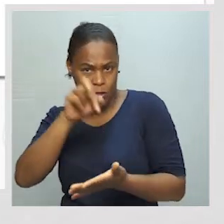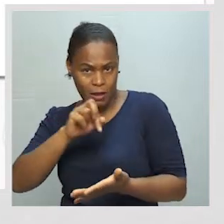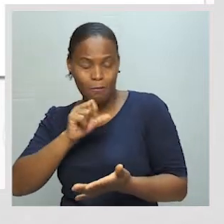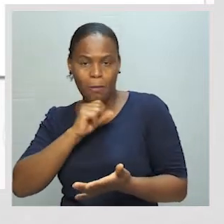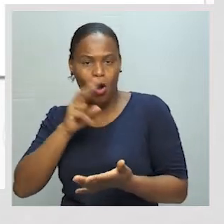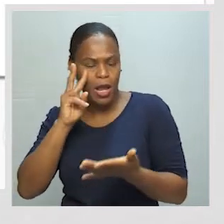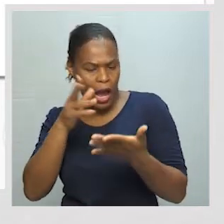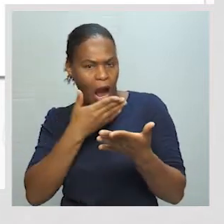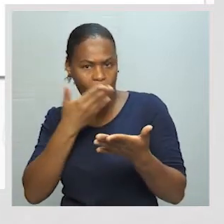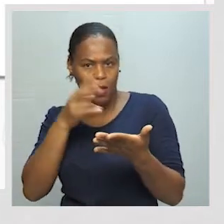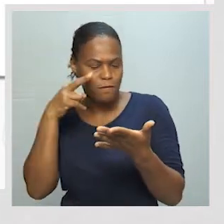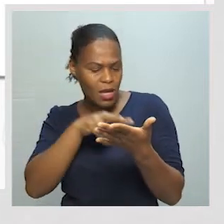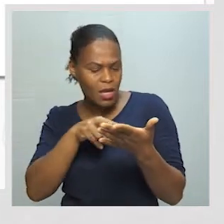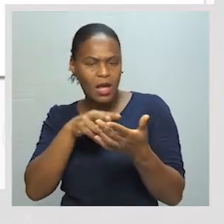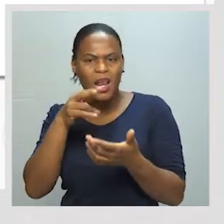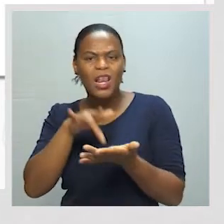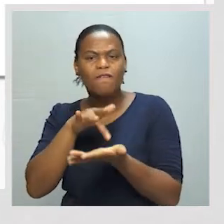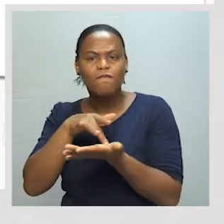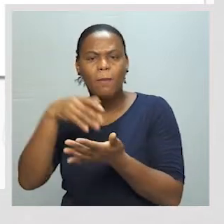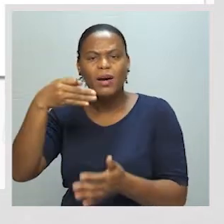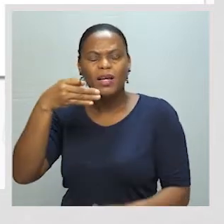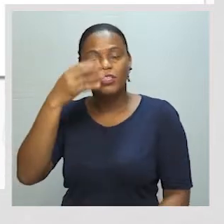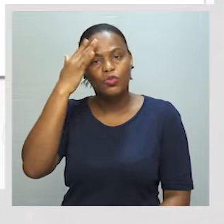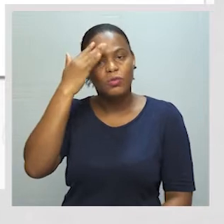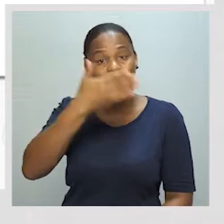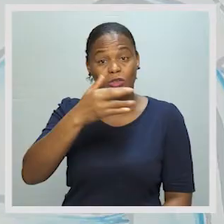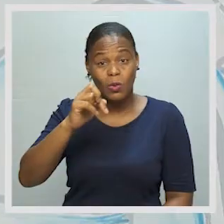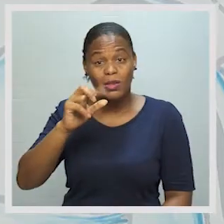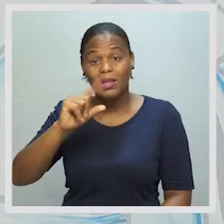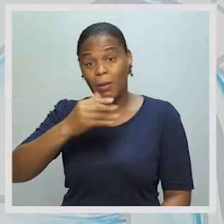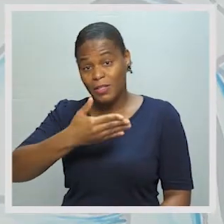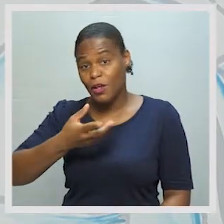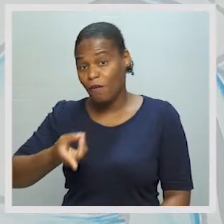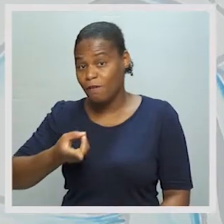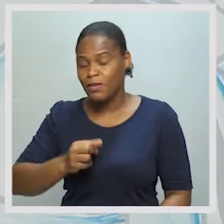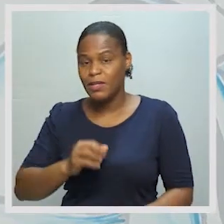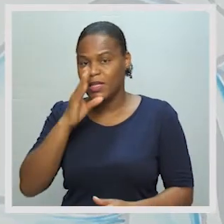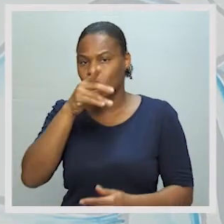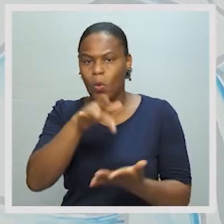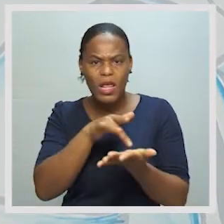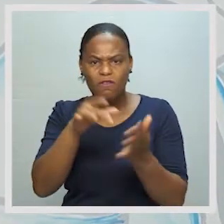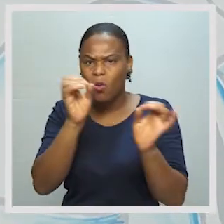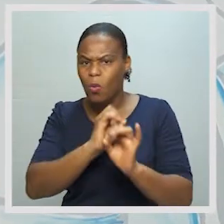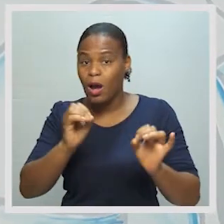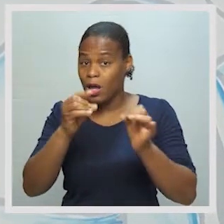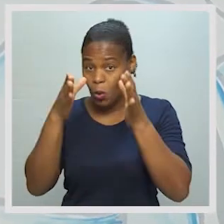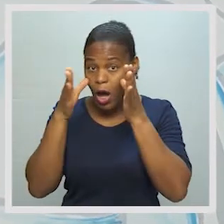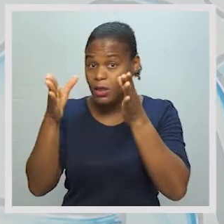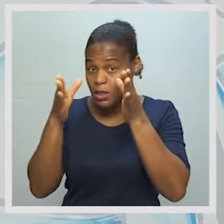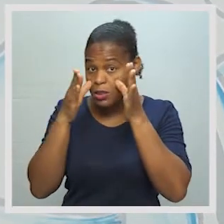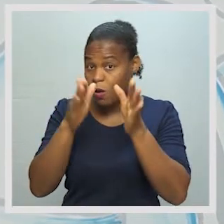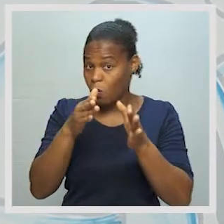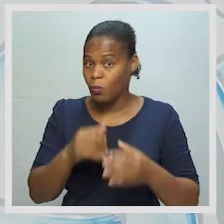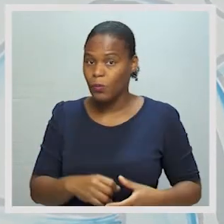aula nas páginas 18 e 19. Para quem não tiver o manual, prestem